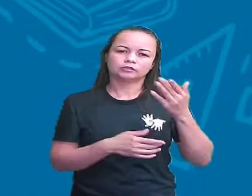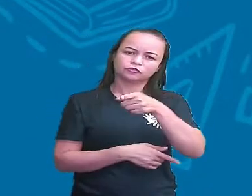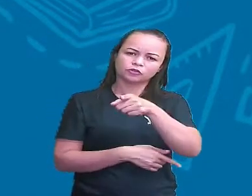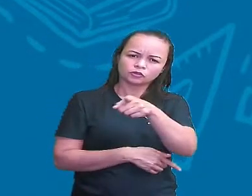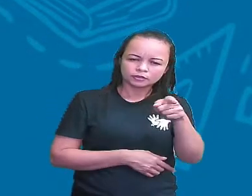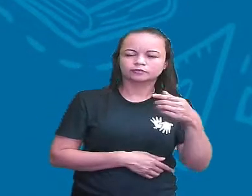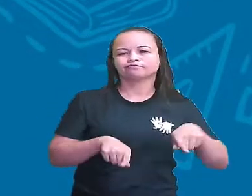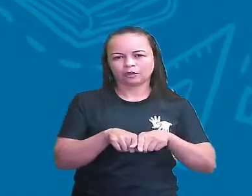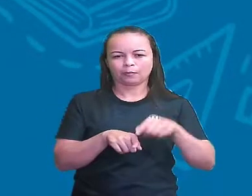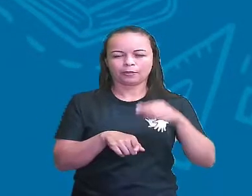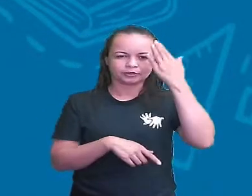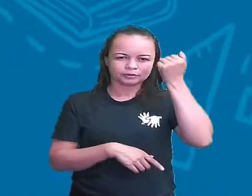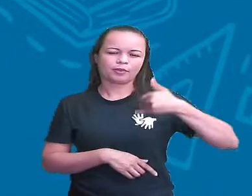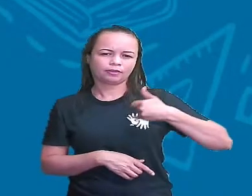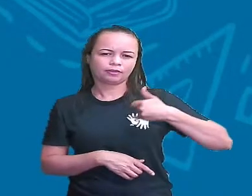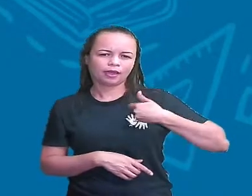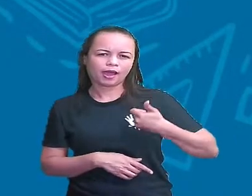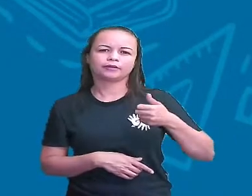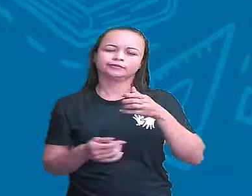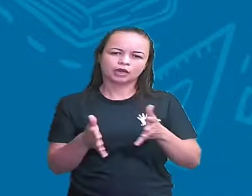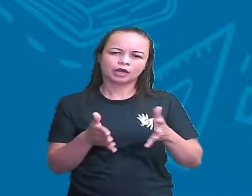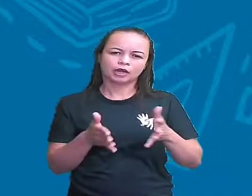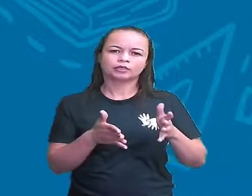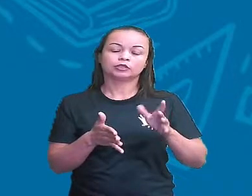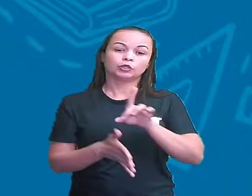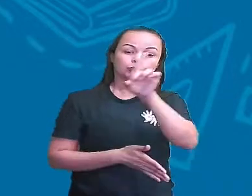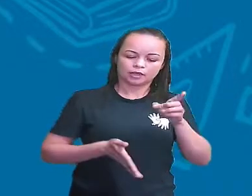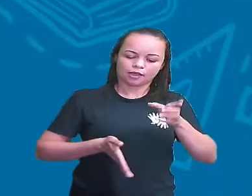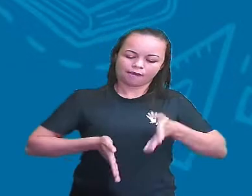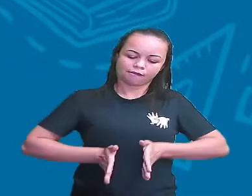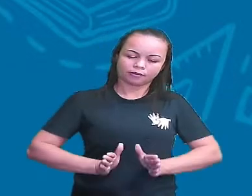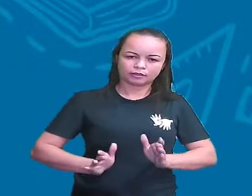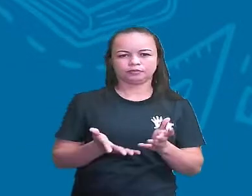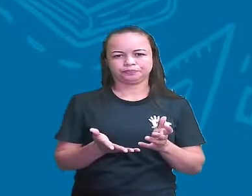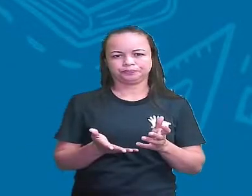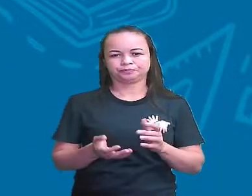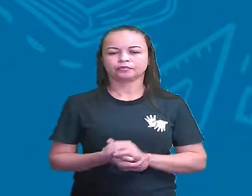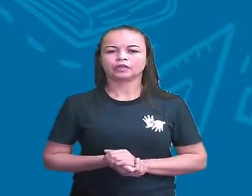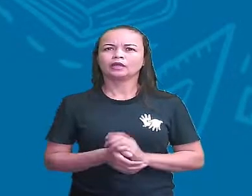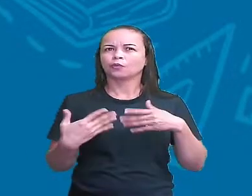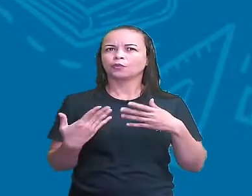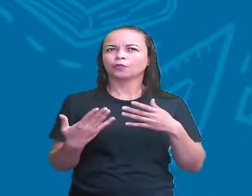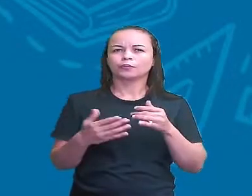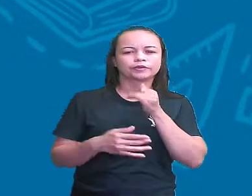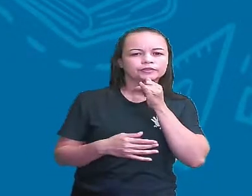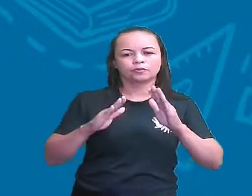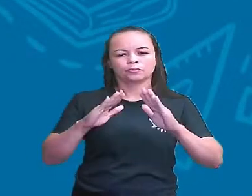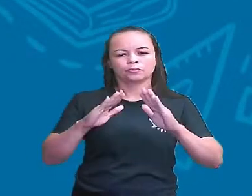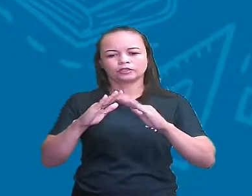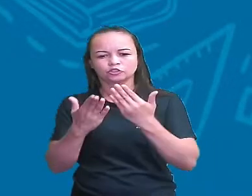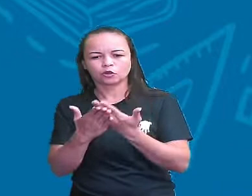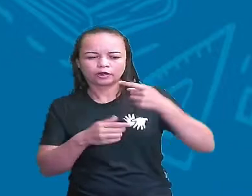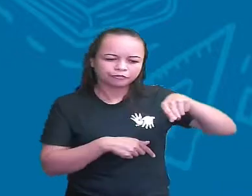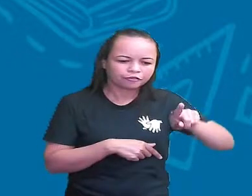você também sabe. Esse é o tempo cronológico, tá? Então, que hora se a gente vai para a escola, a hora que a gente larga, a hora que